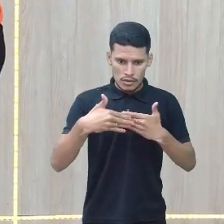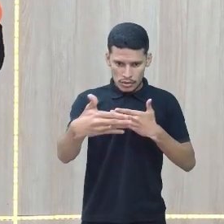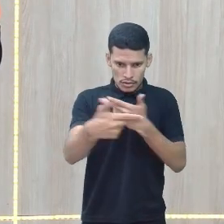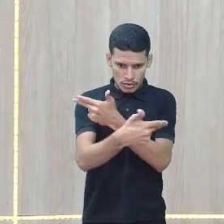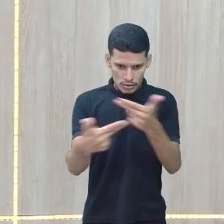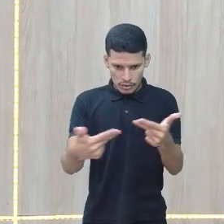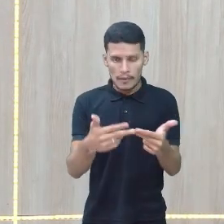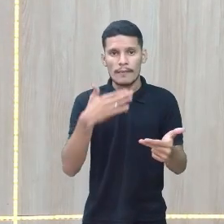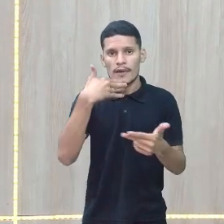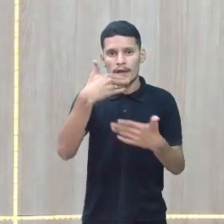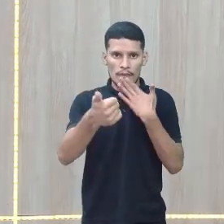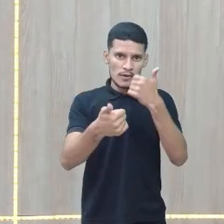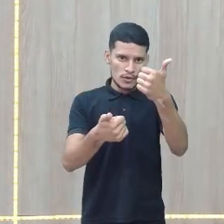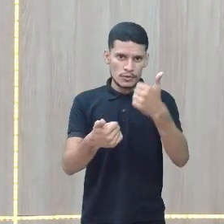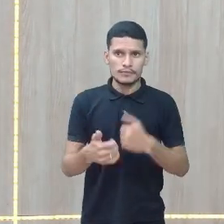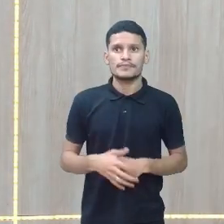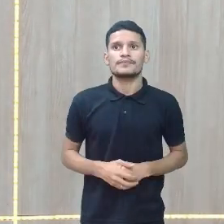tá?